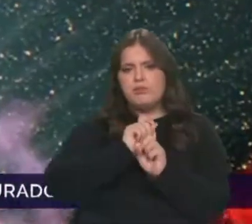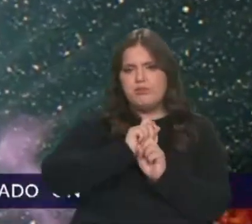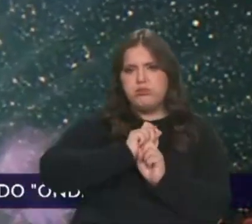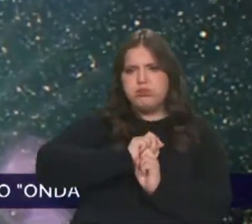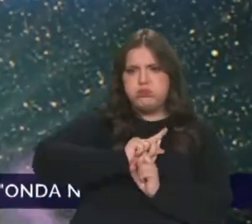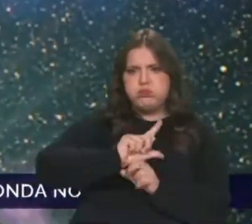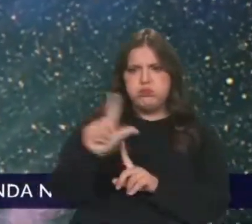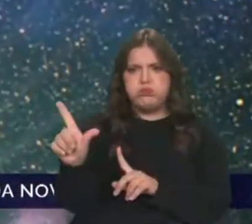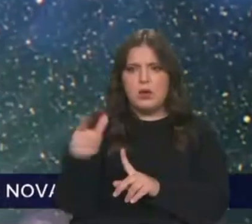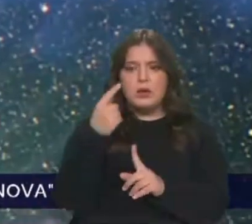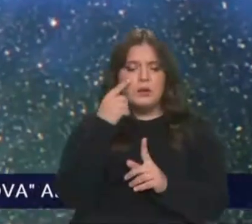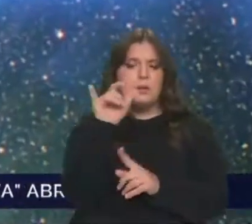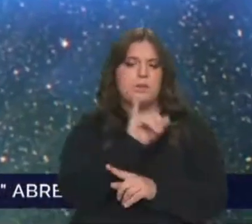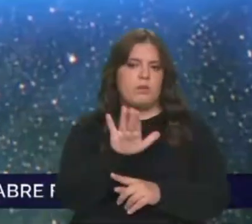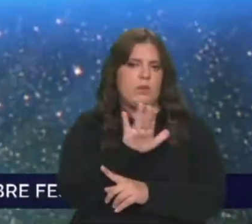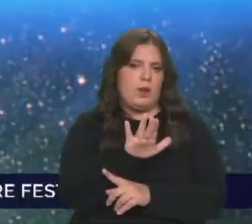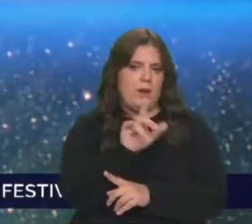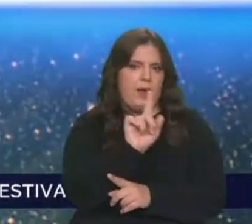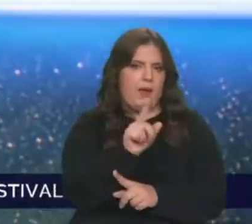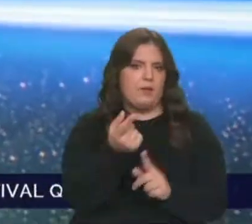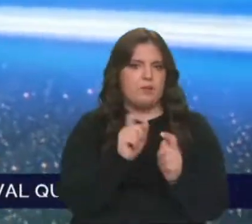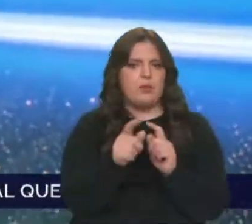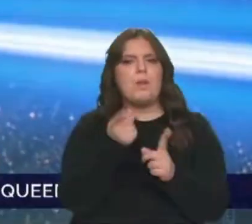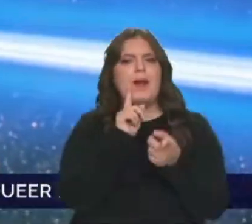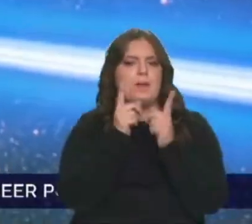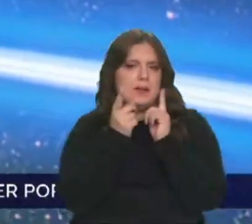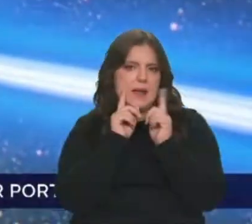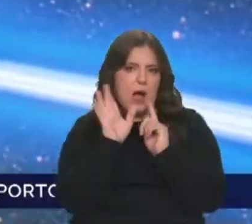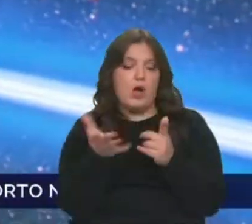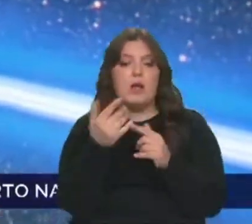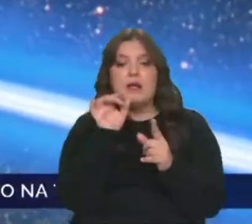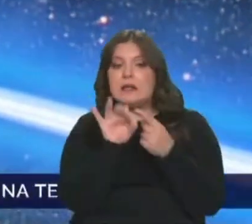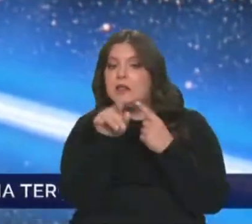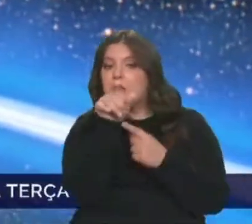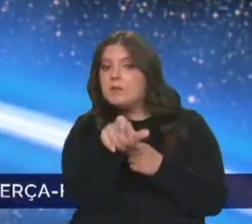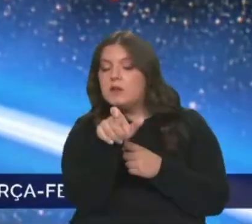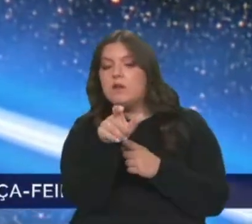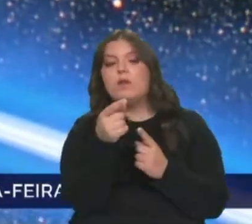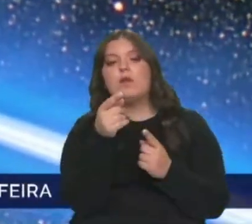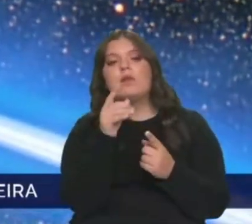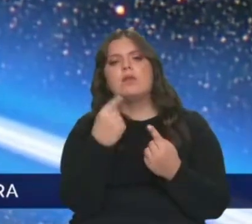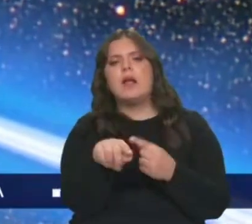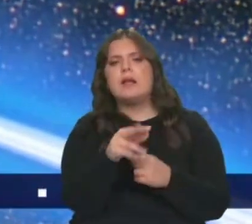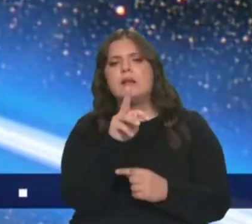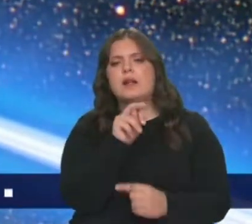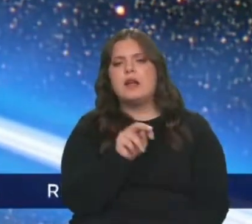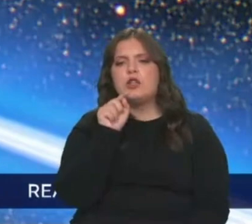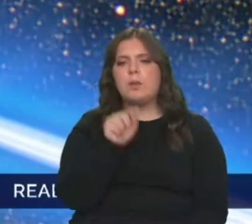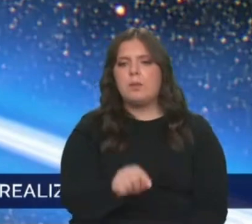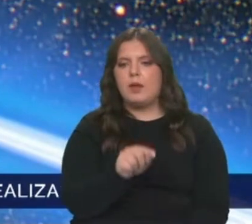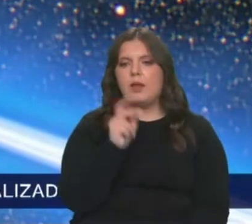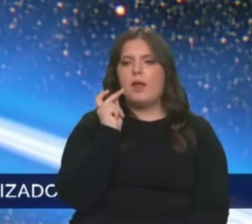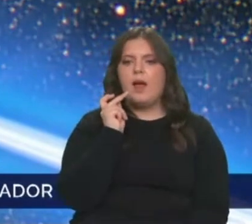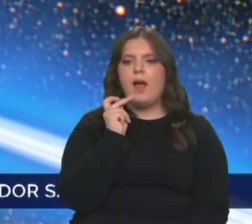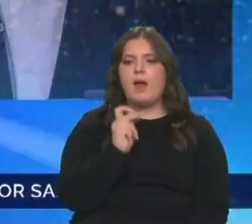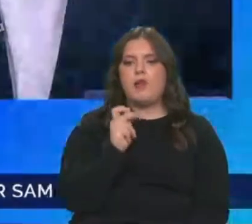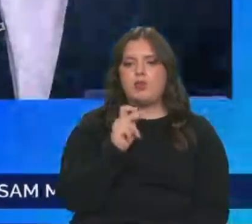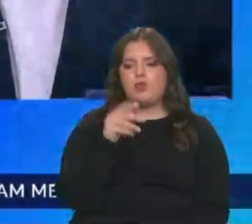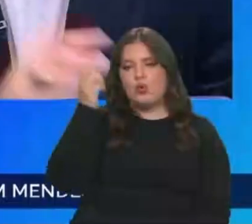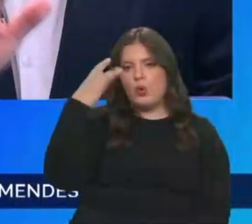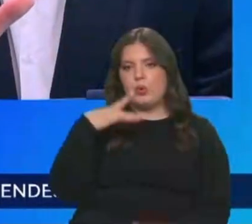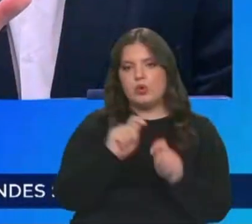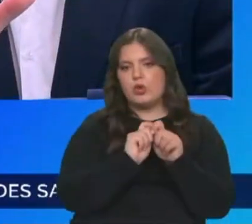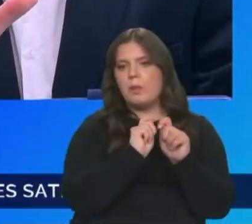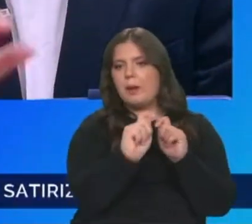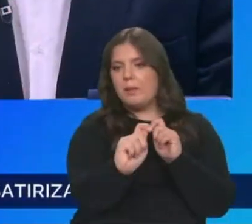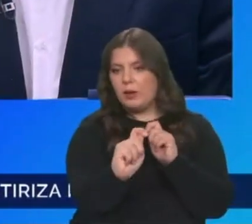enormes. Isto é uma representação de um desses jatos, é uma animação, e este em particular, imagina tu, tem cerca de 3.000 anos-luz de